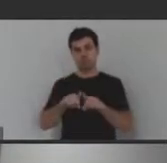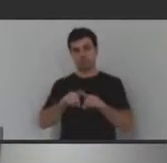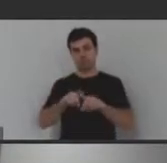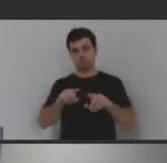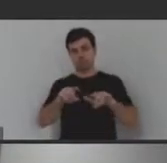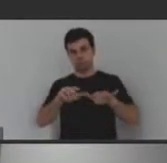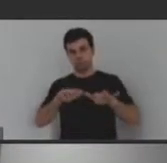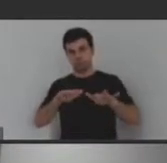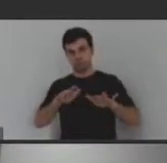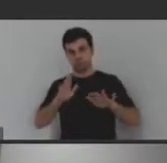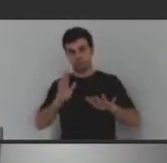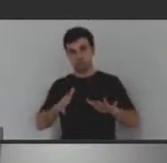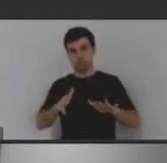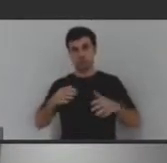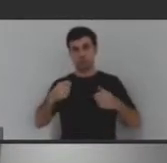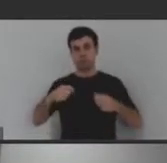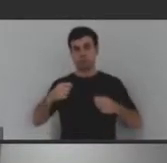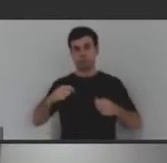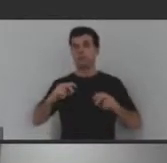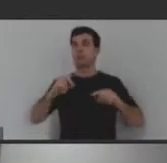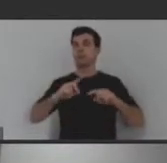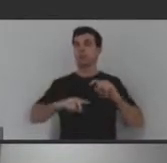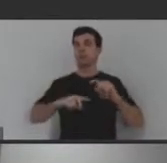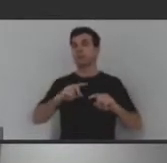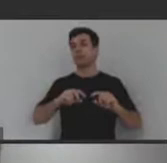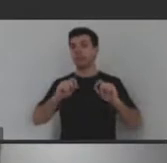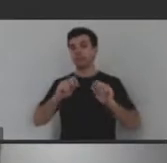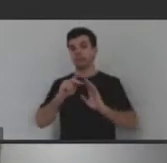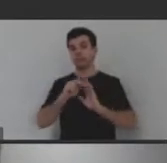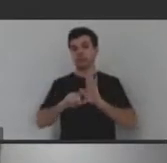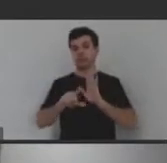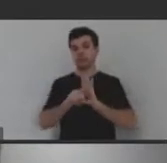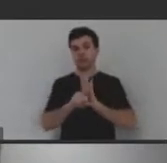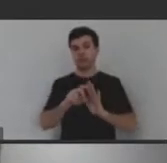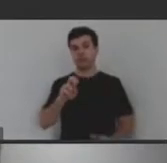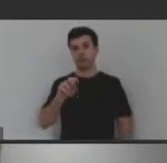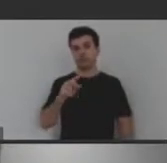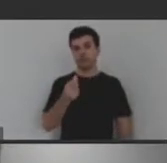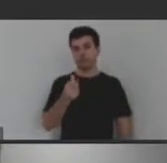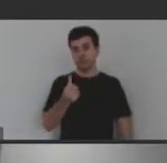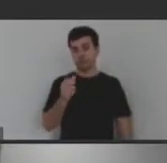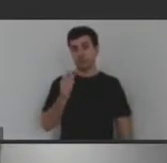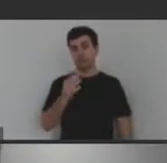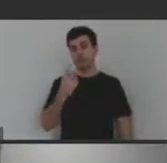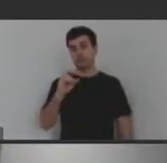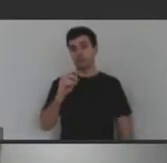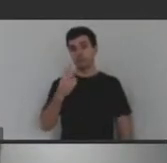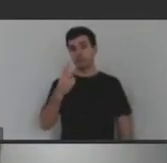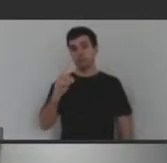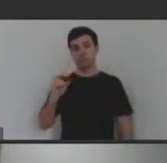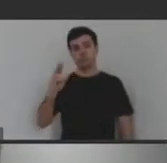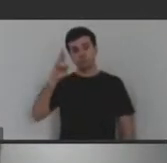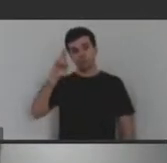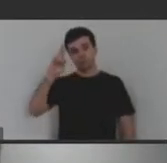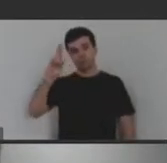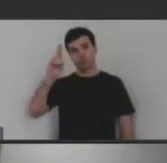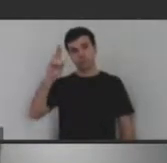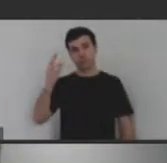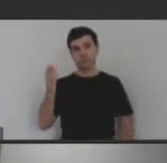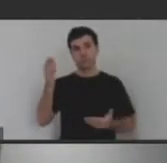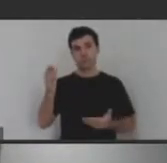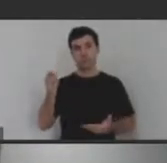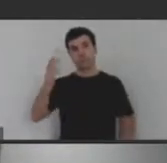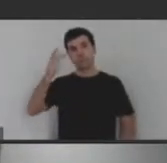em regime de urgência especial da seguinte matéria. Projeto de lei número 156/2020, autoria excelentíssimo senhor